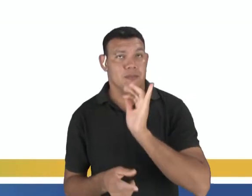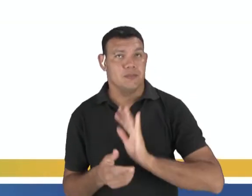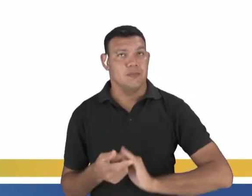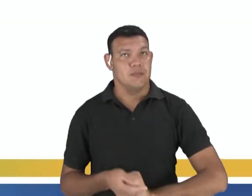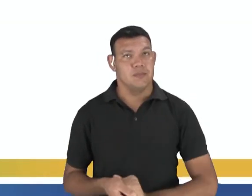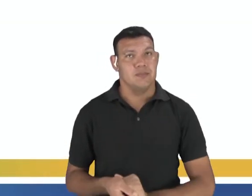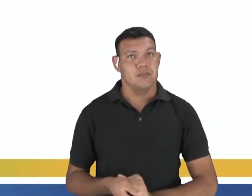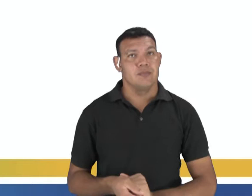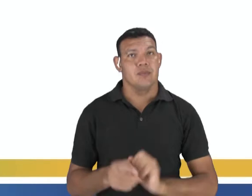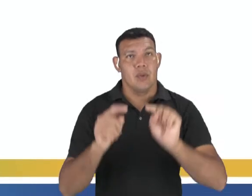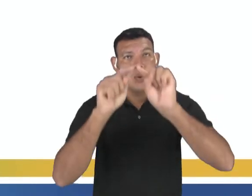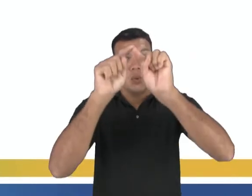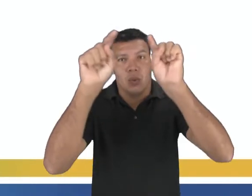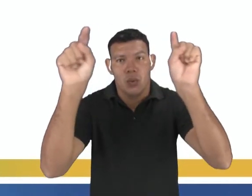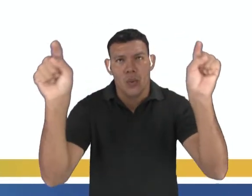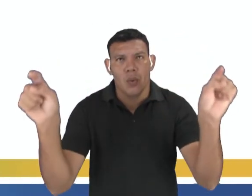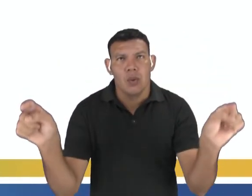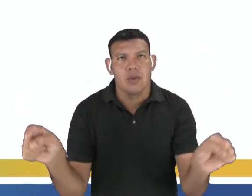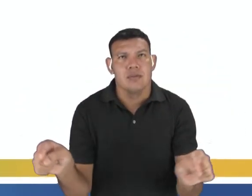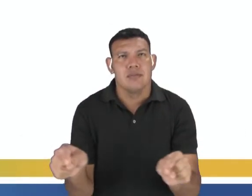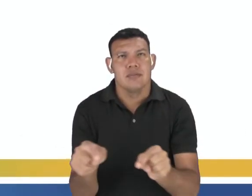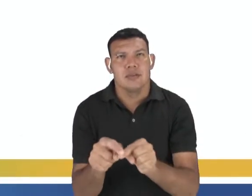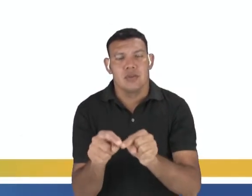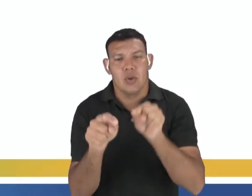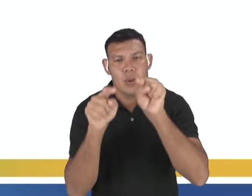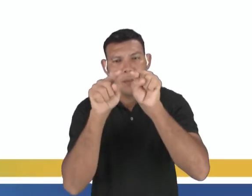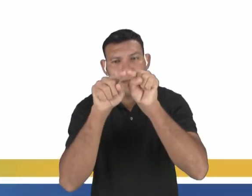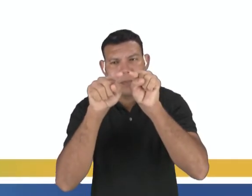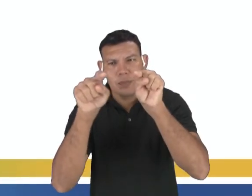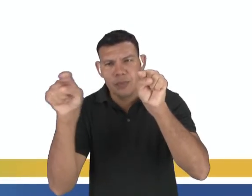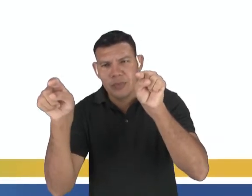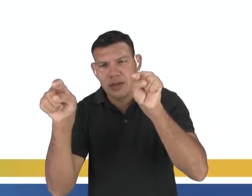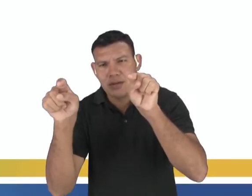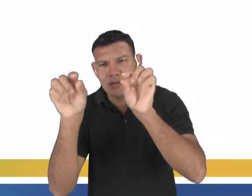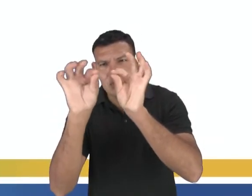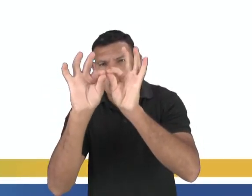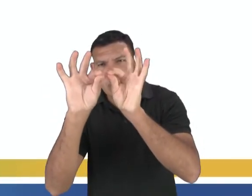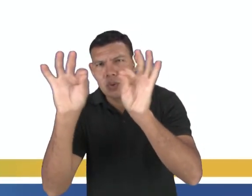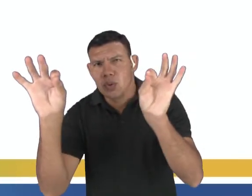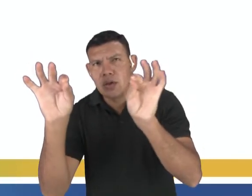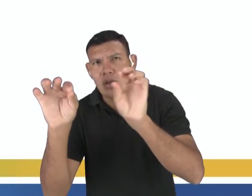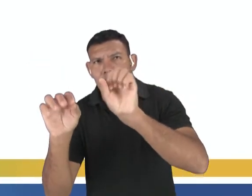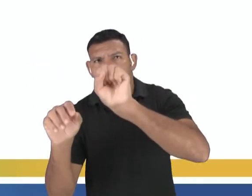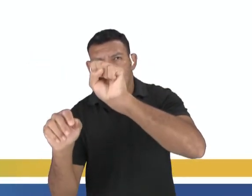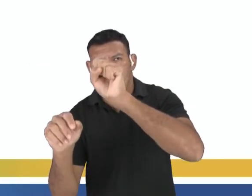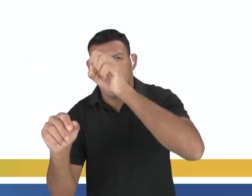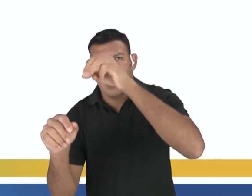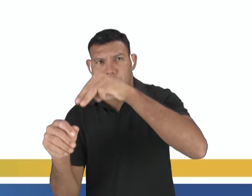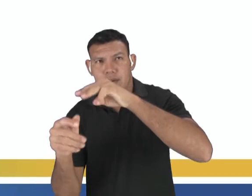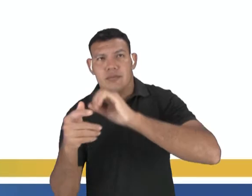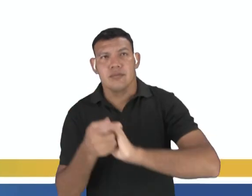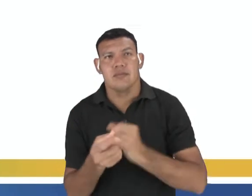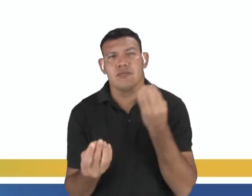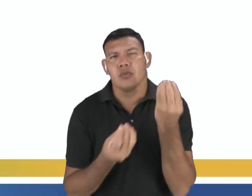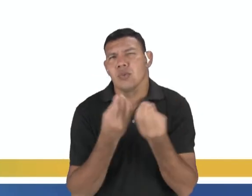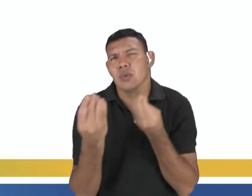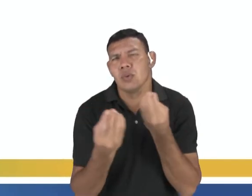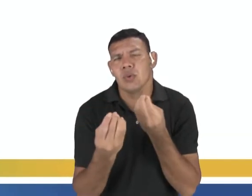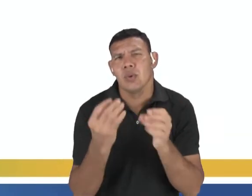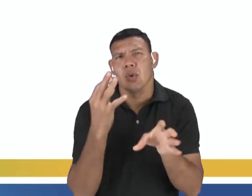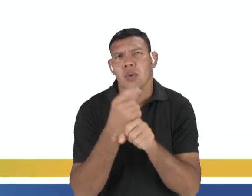região circular possui raio medindo 8 metros, seu comprimento será calculado da seguinte